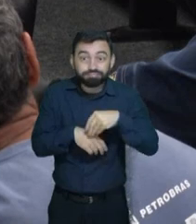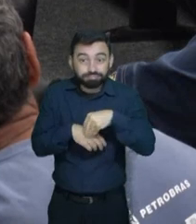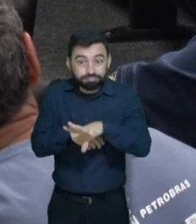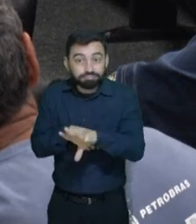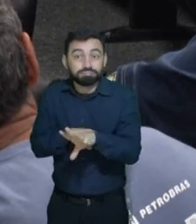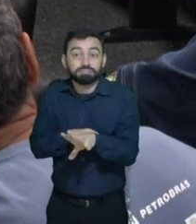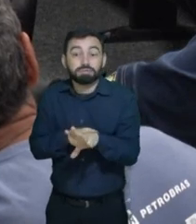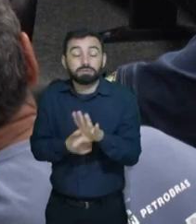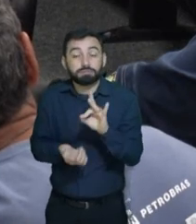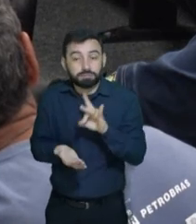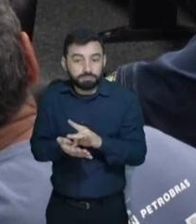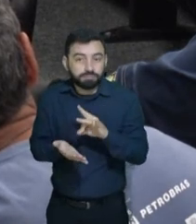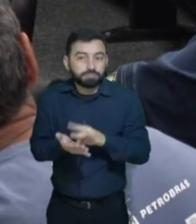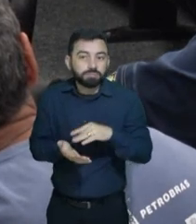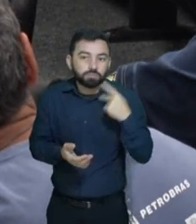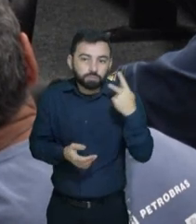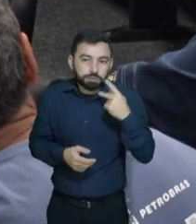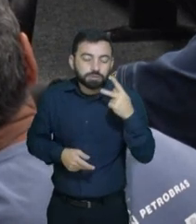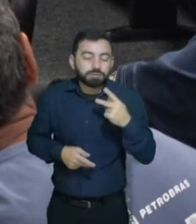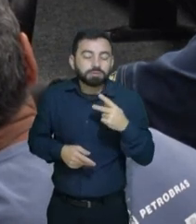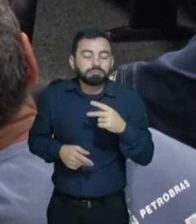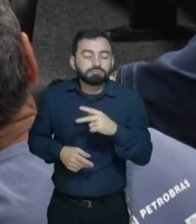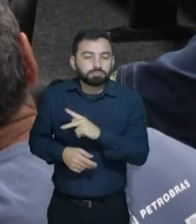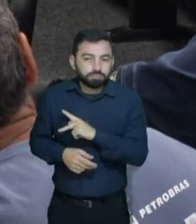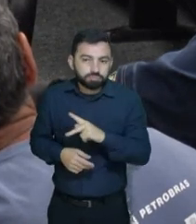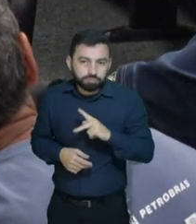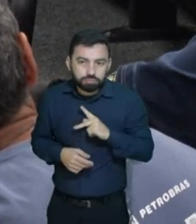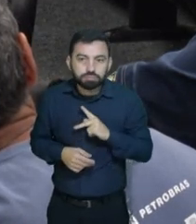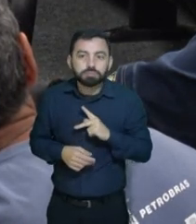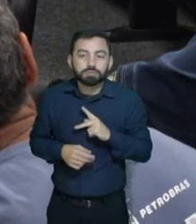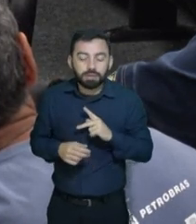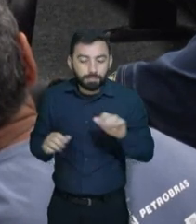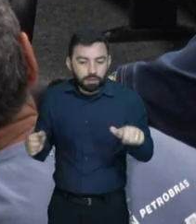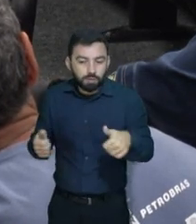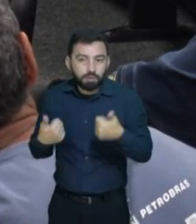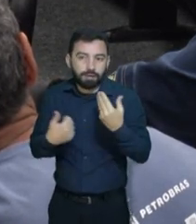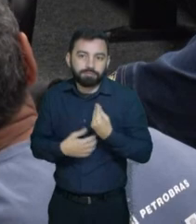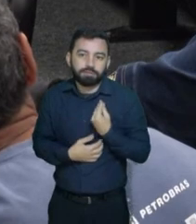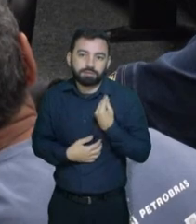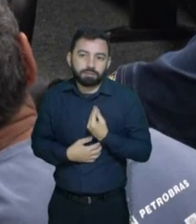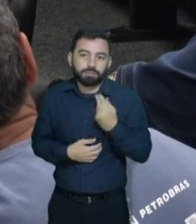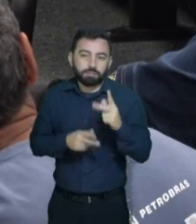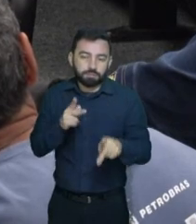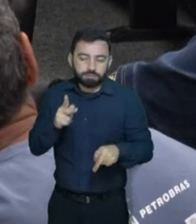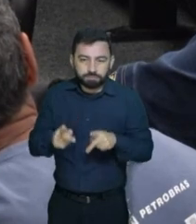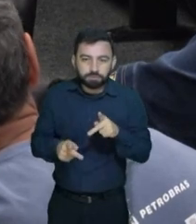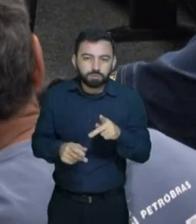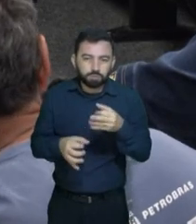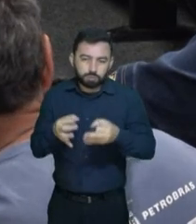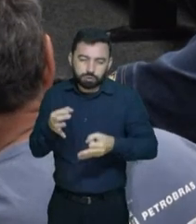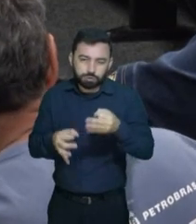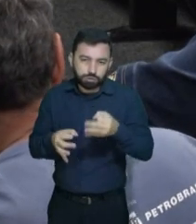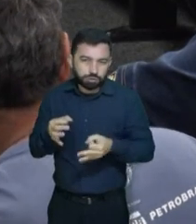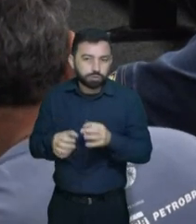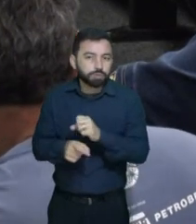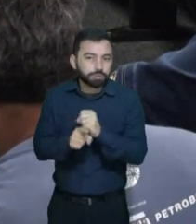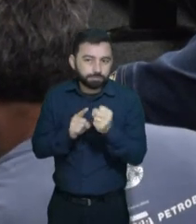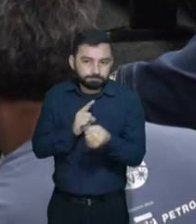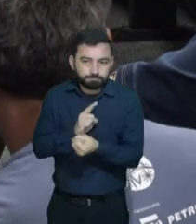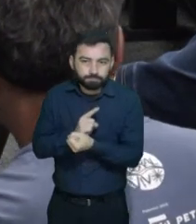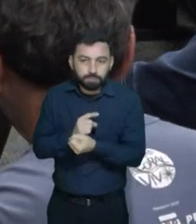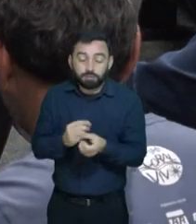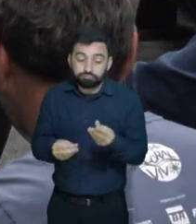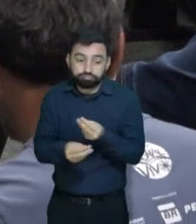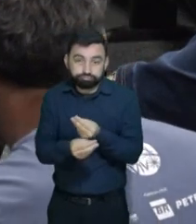efetivamente políticas públicas que façam realmente melhorar a vida do povo, né? Fazer justiça social,